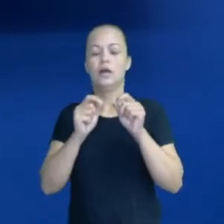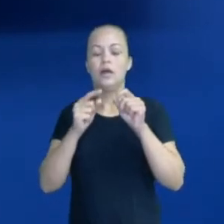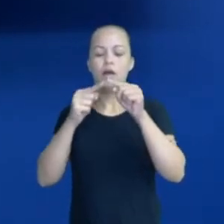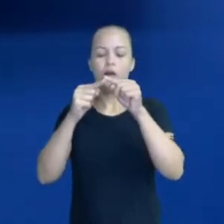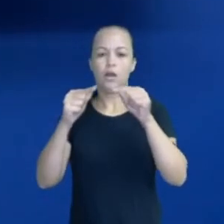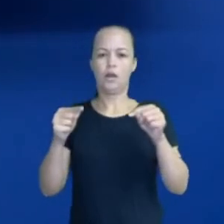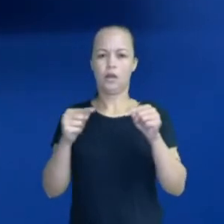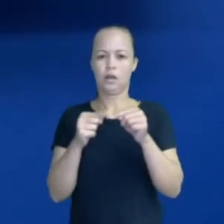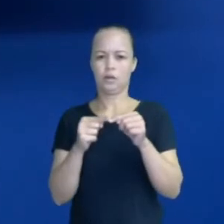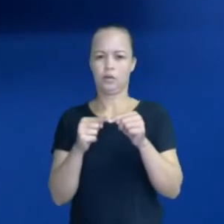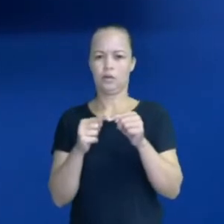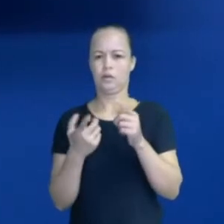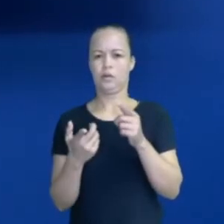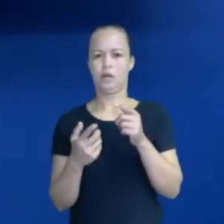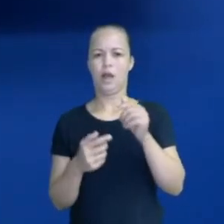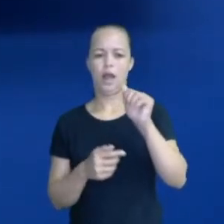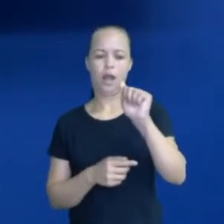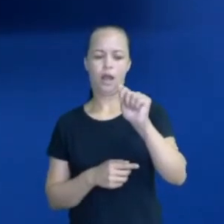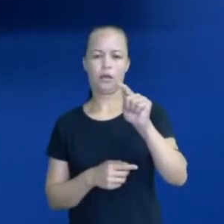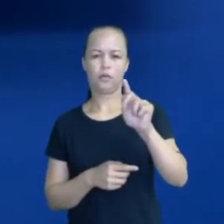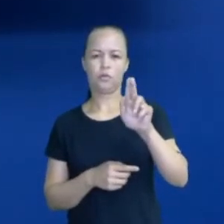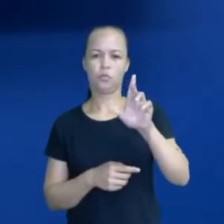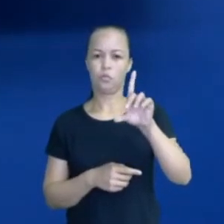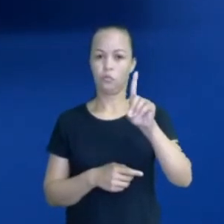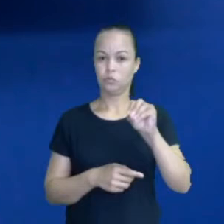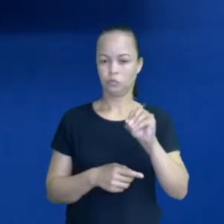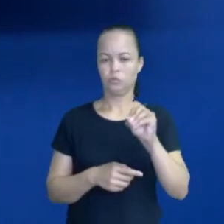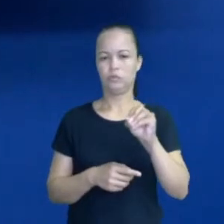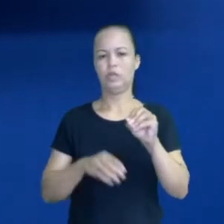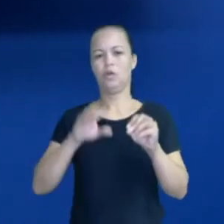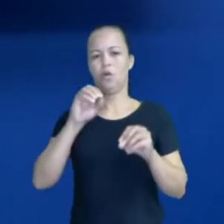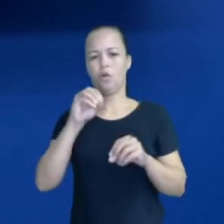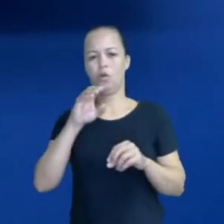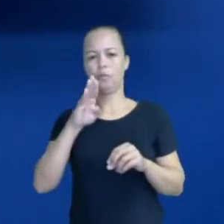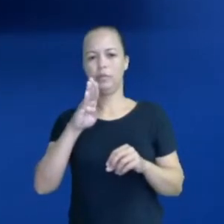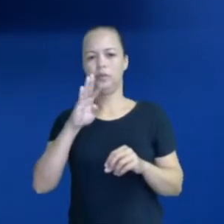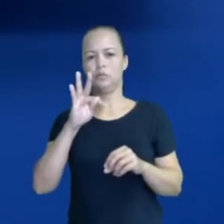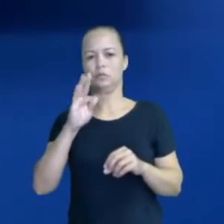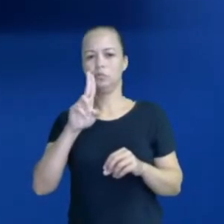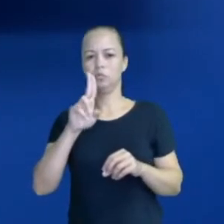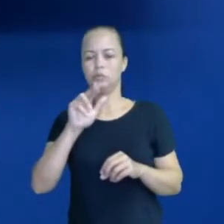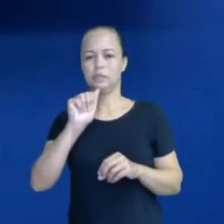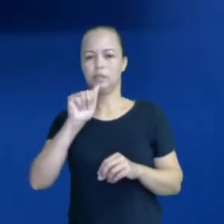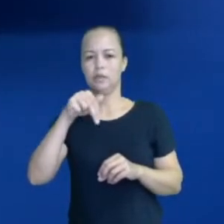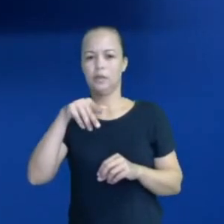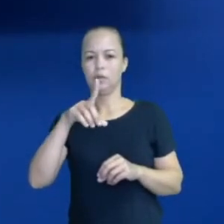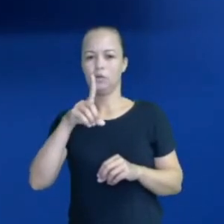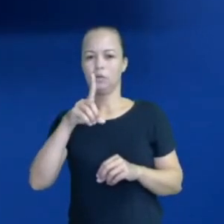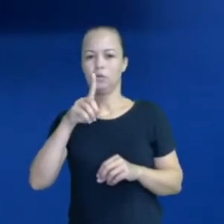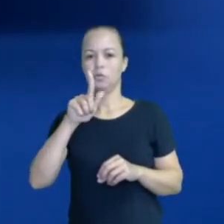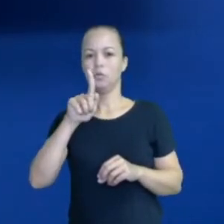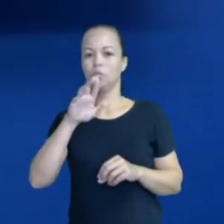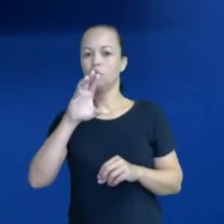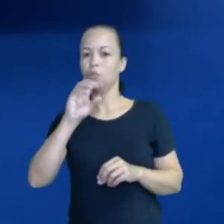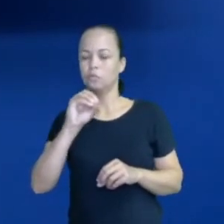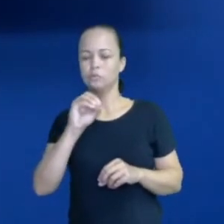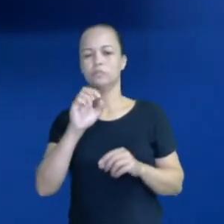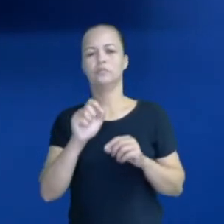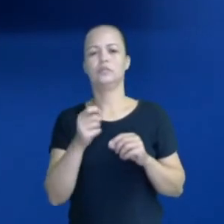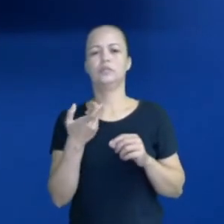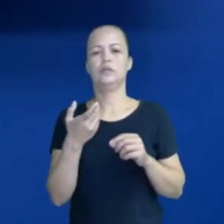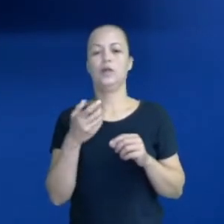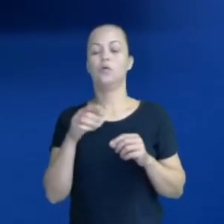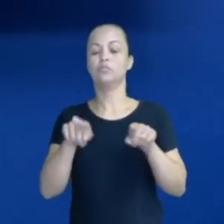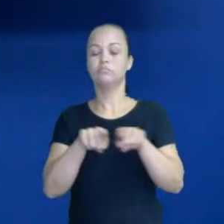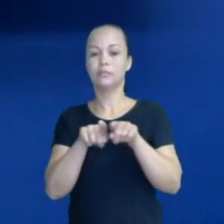associar a quem? Ao ângulo agudo. E obtusângulo eu vou associar a quem? Ao ângulo obtuso. Aí os lados a gente